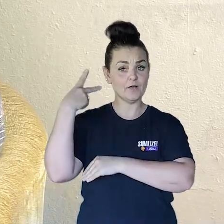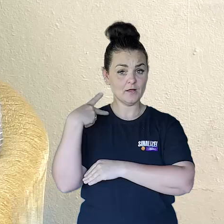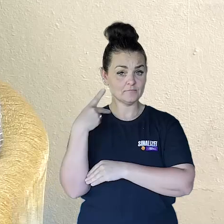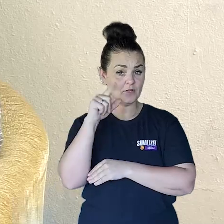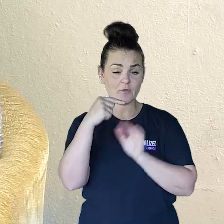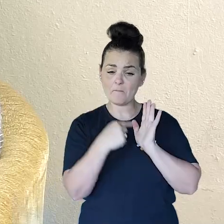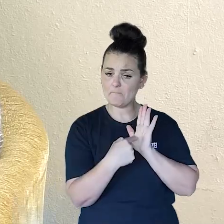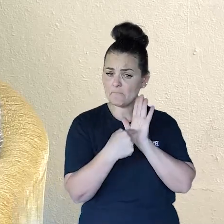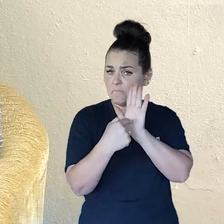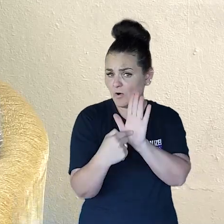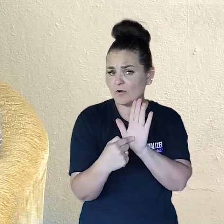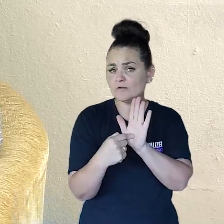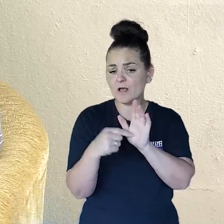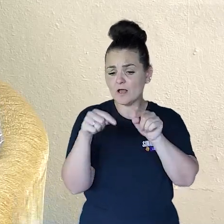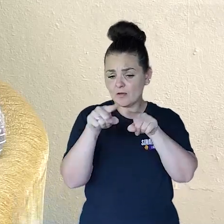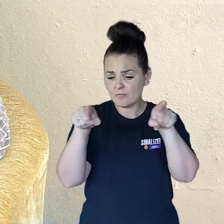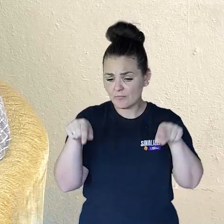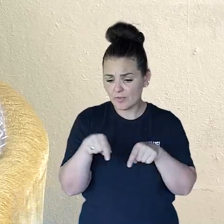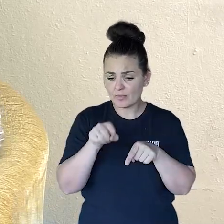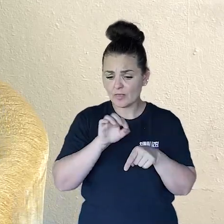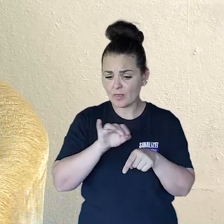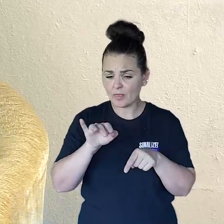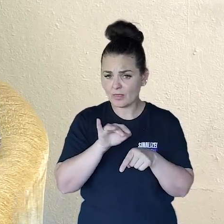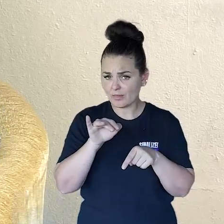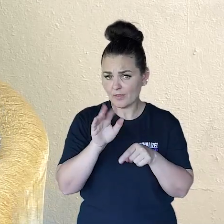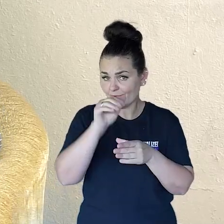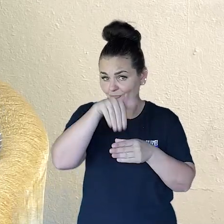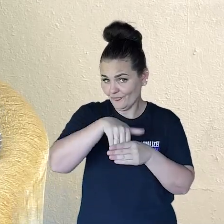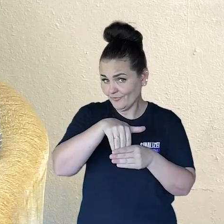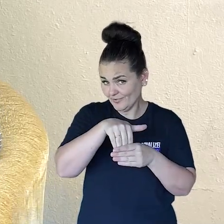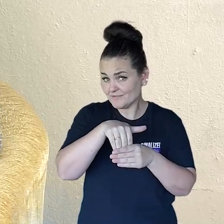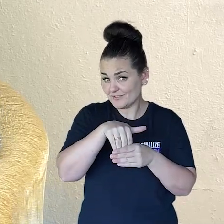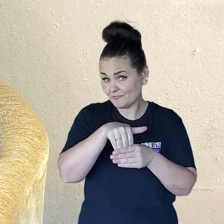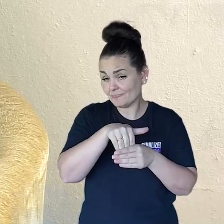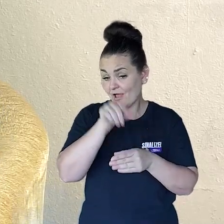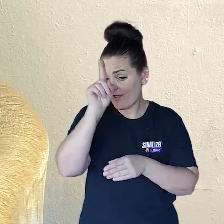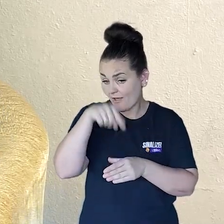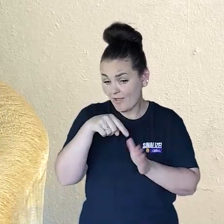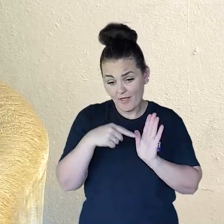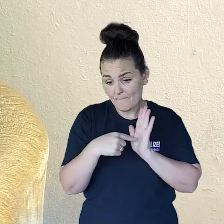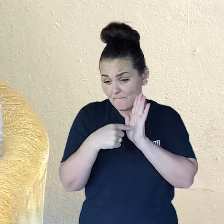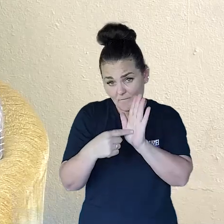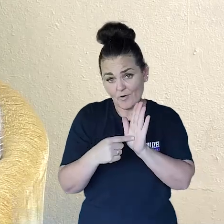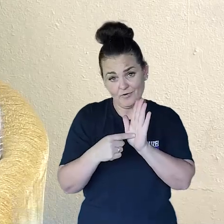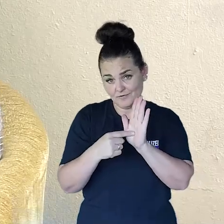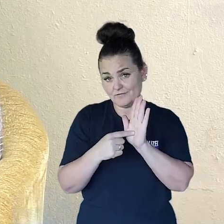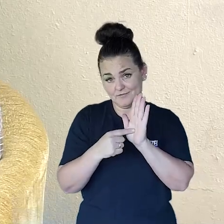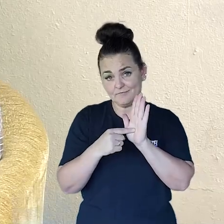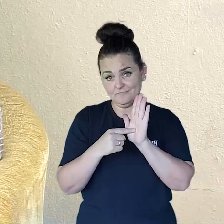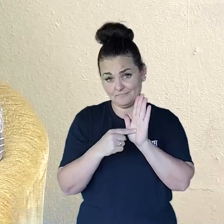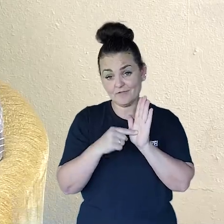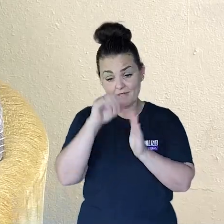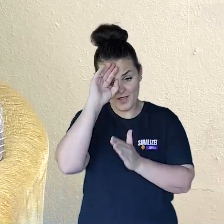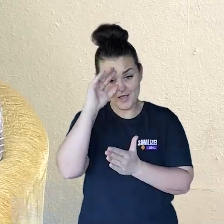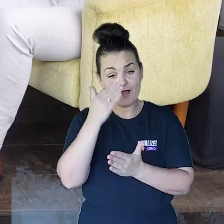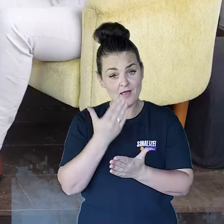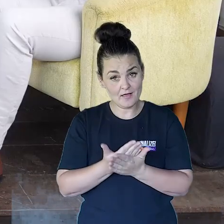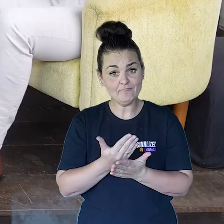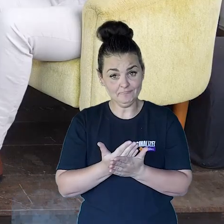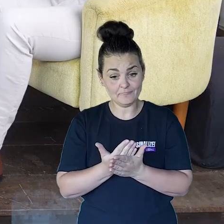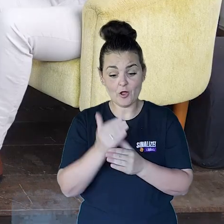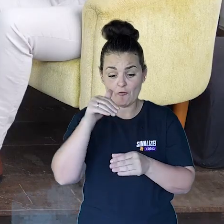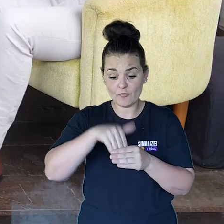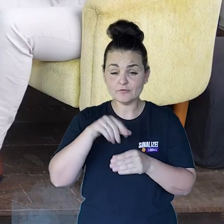está nas urnas agora, Então o trabalho desempenhado é aquilo que consequentemente foi depositado através dos votos nas